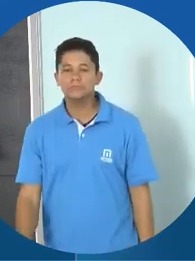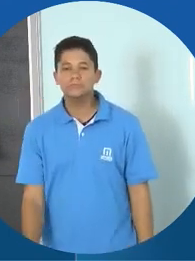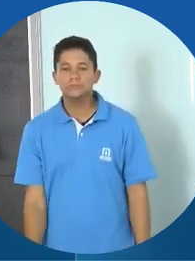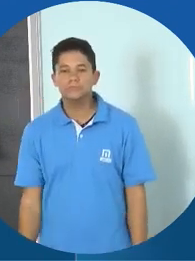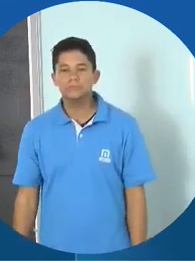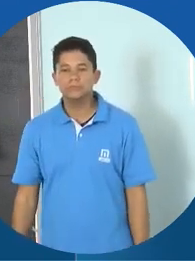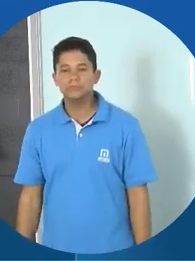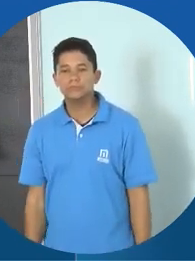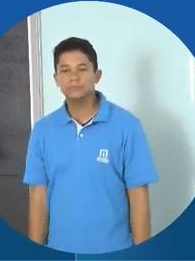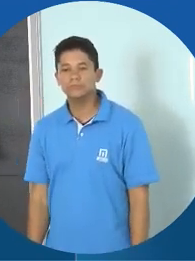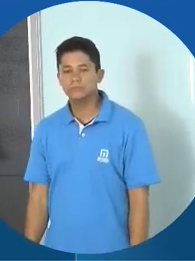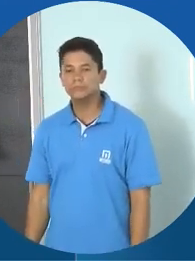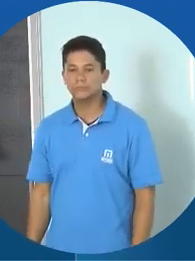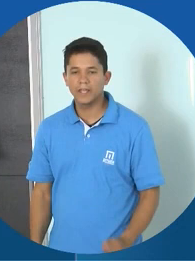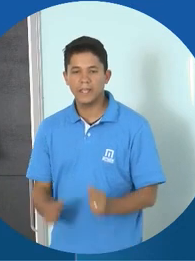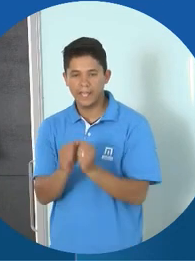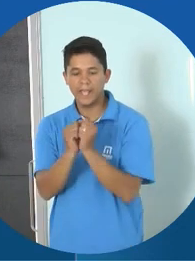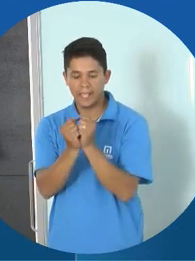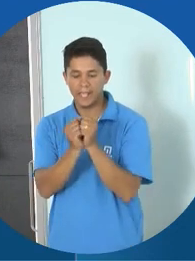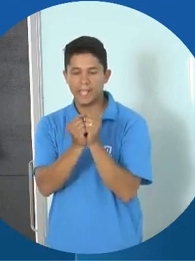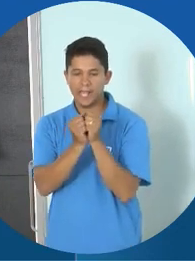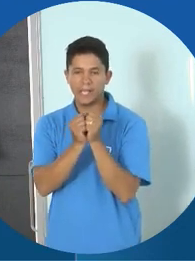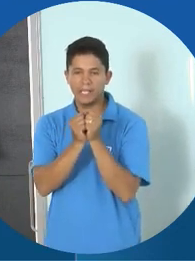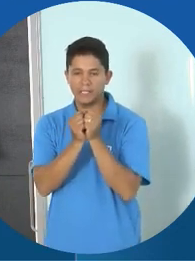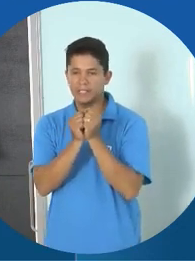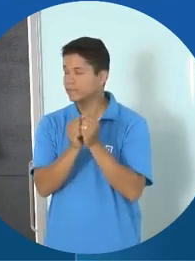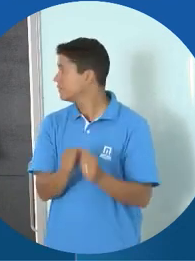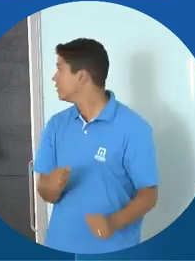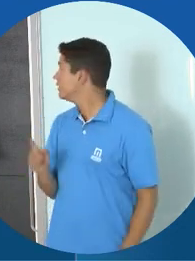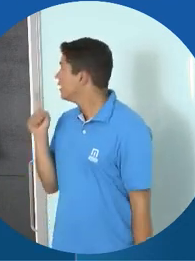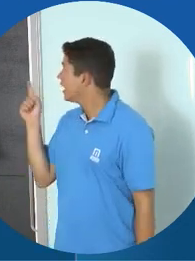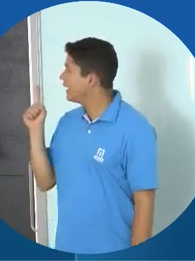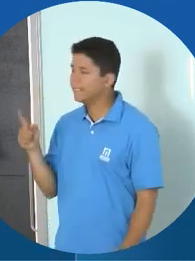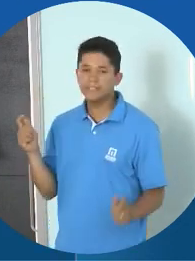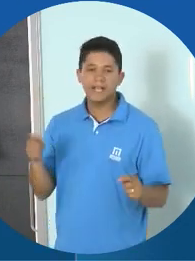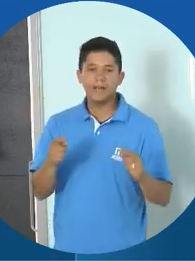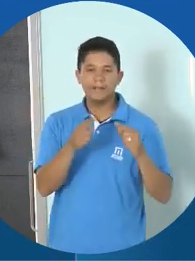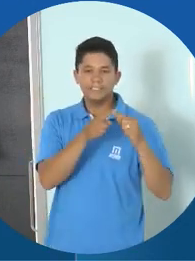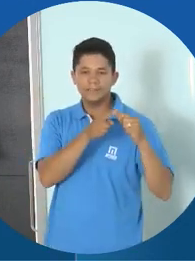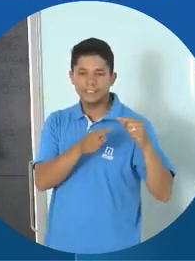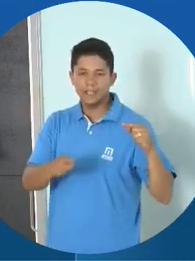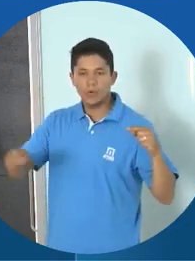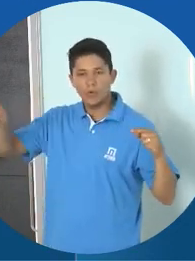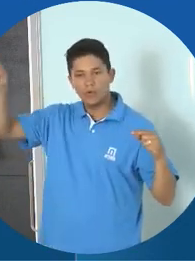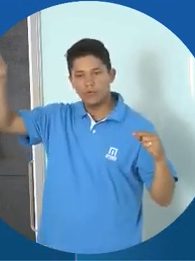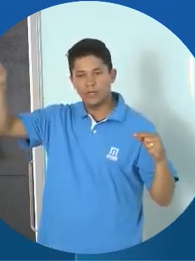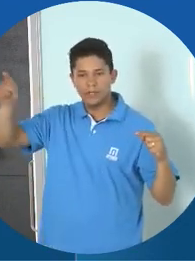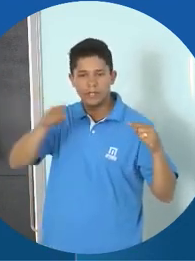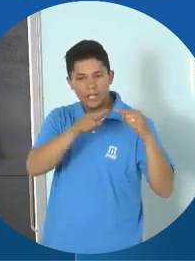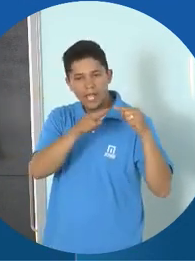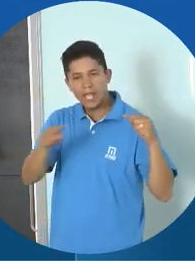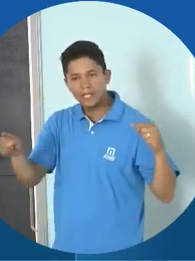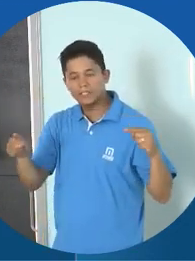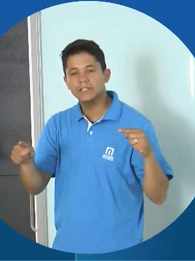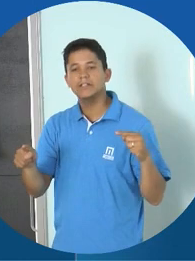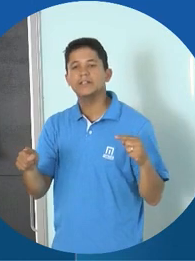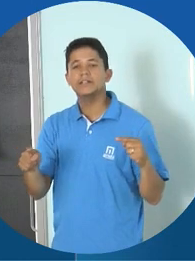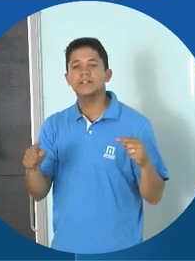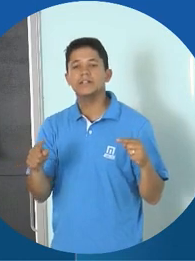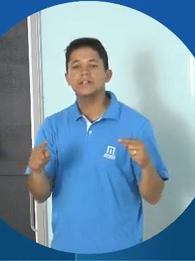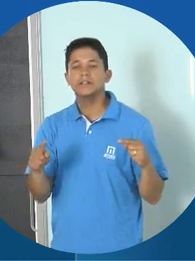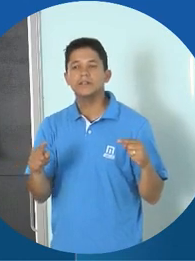injeção. A partir disso, nós podemos traçar curvas aqui retas para realmente ter incidência